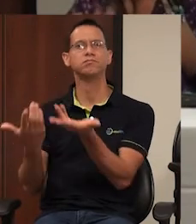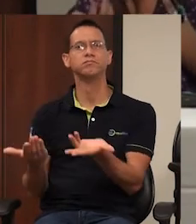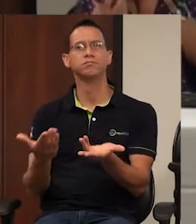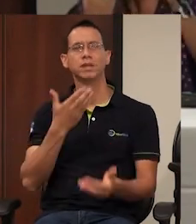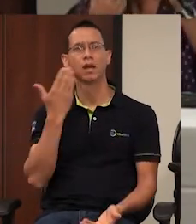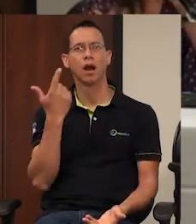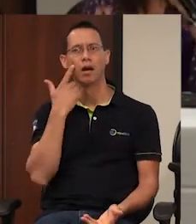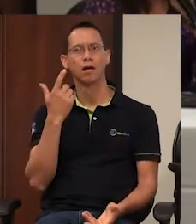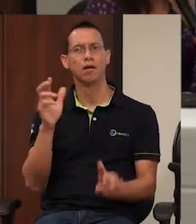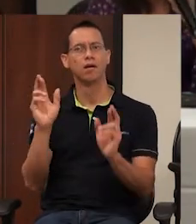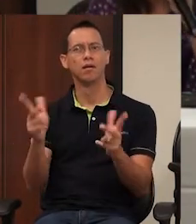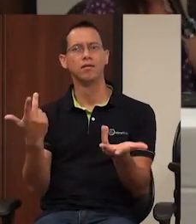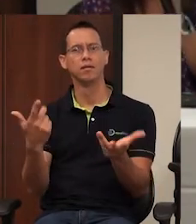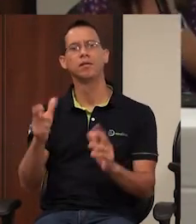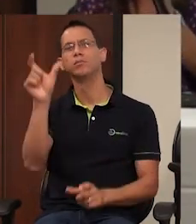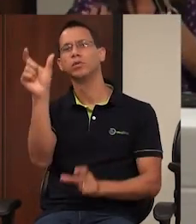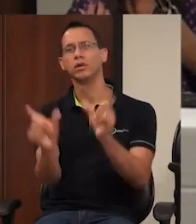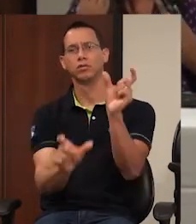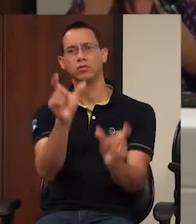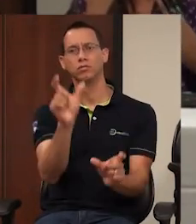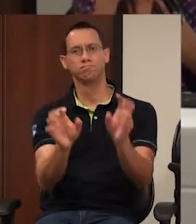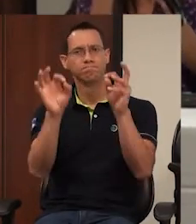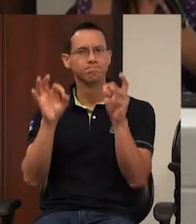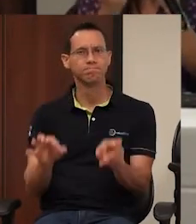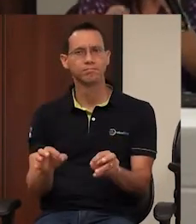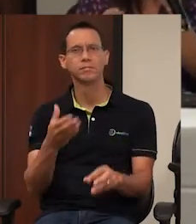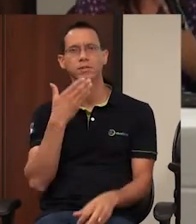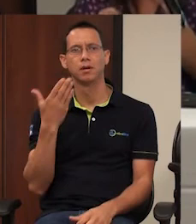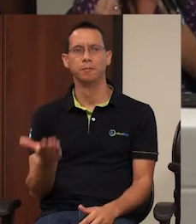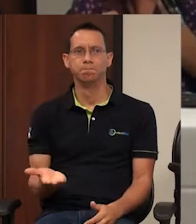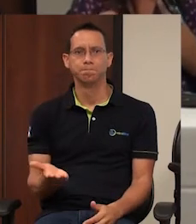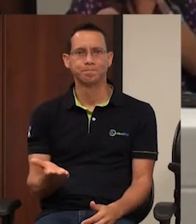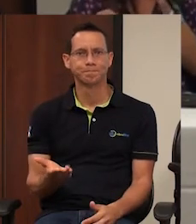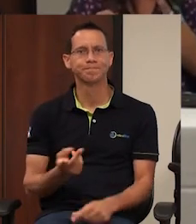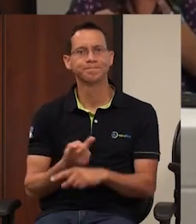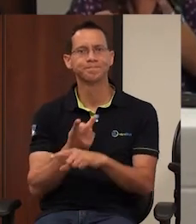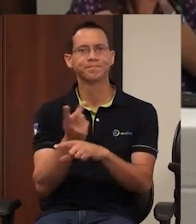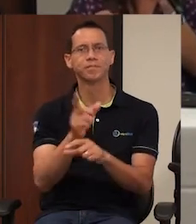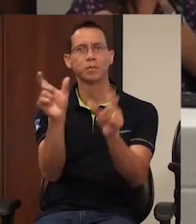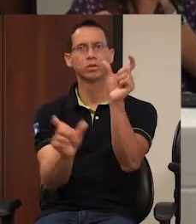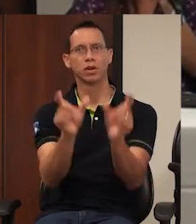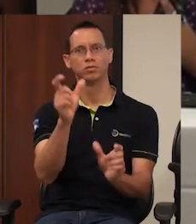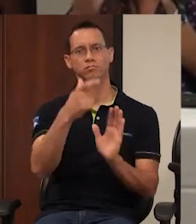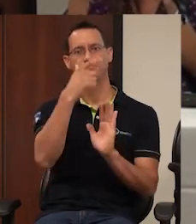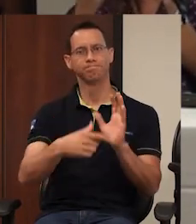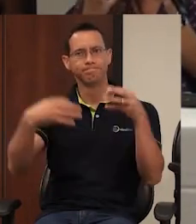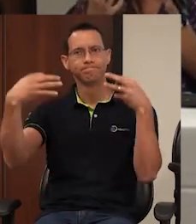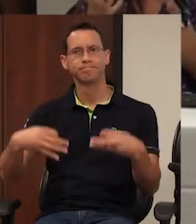cadê, né? Onde é que estão os nossos modelos, né? Onde nós vamos buscar os modelos? Não é verdade?